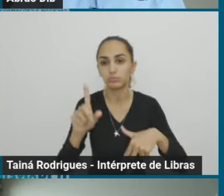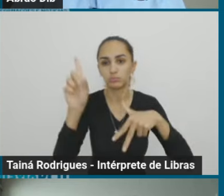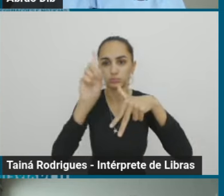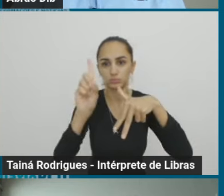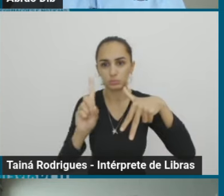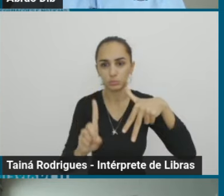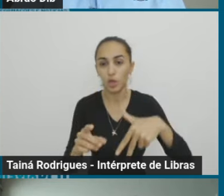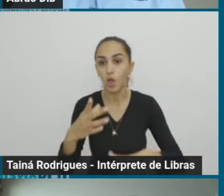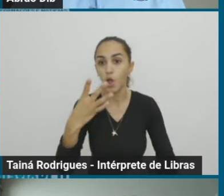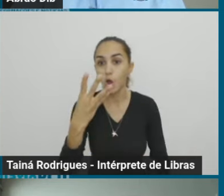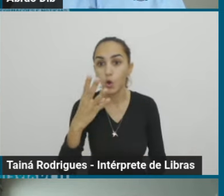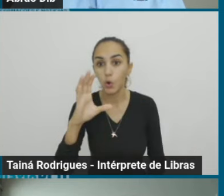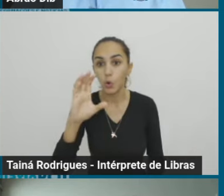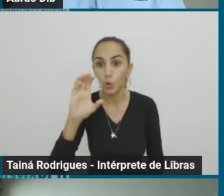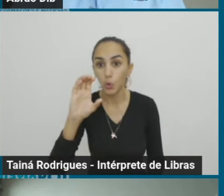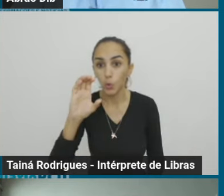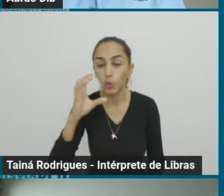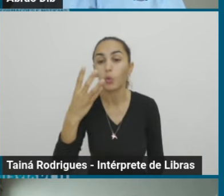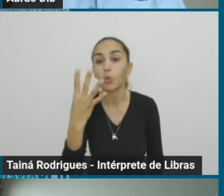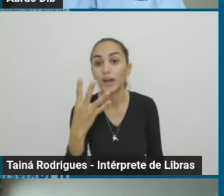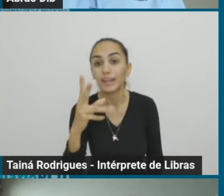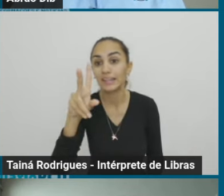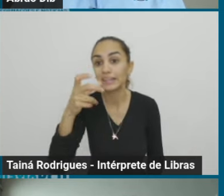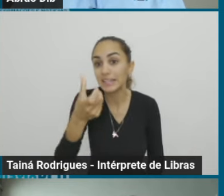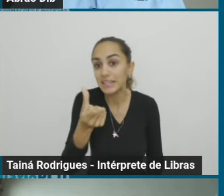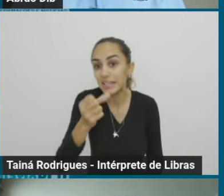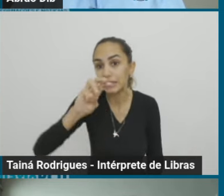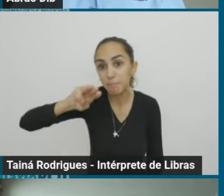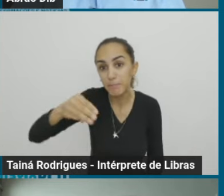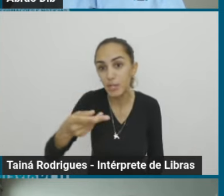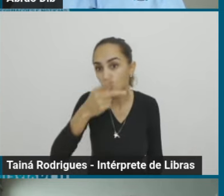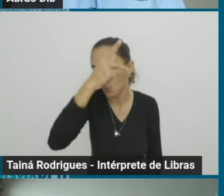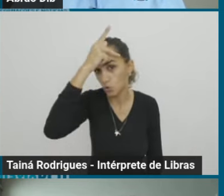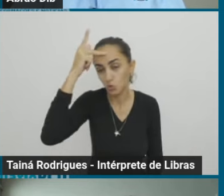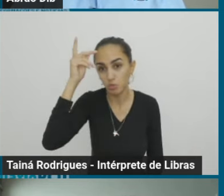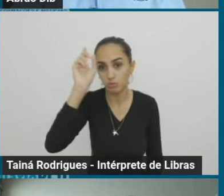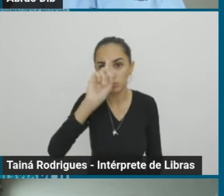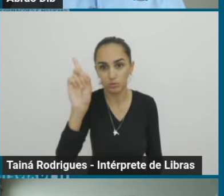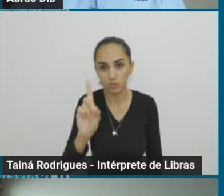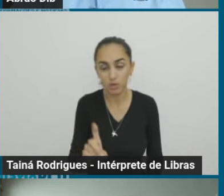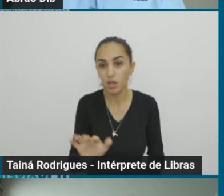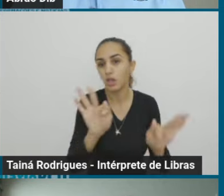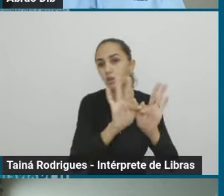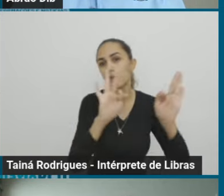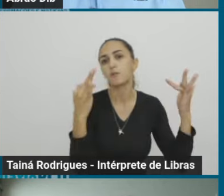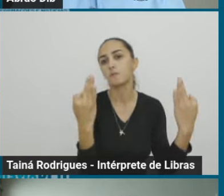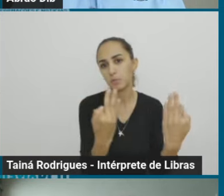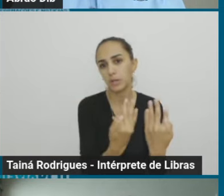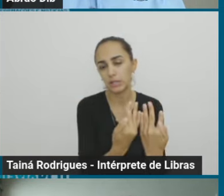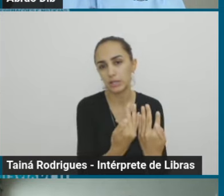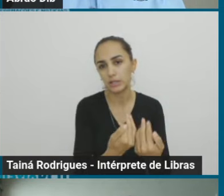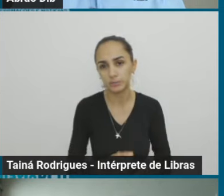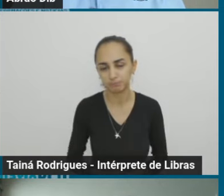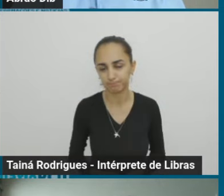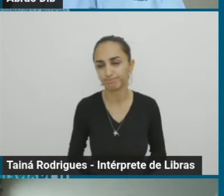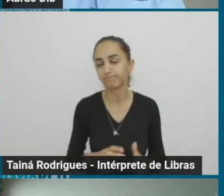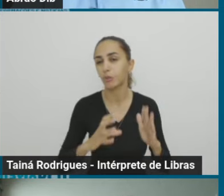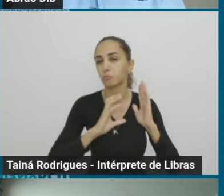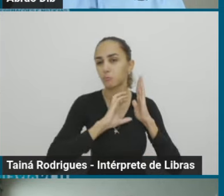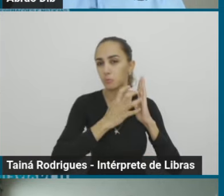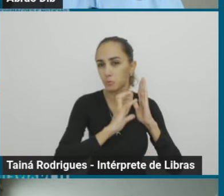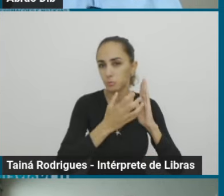40 milhões, 46 milhões de pessoas com deficiência e seus familiares, ou seja, os partidos, as